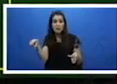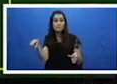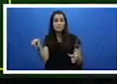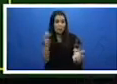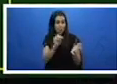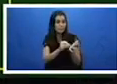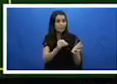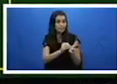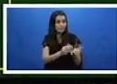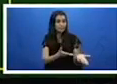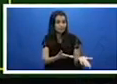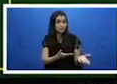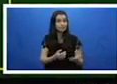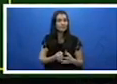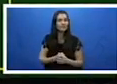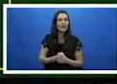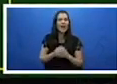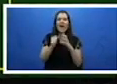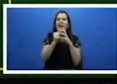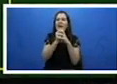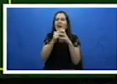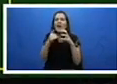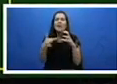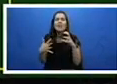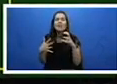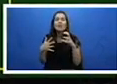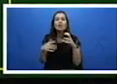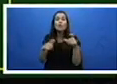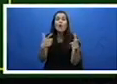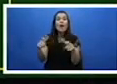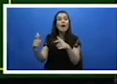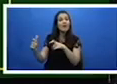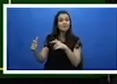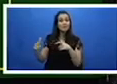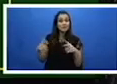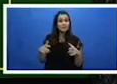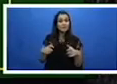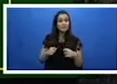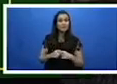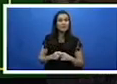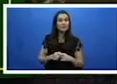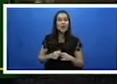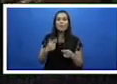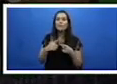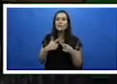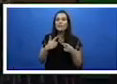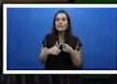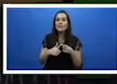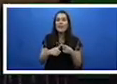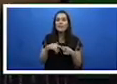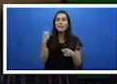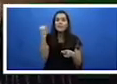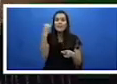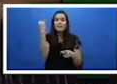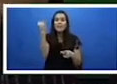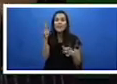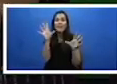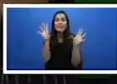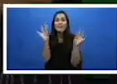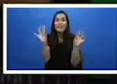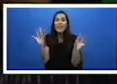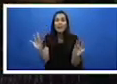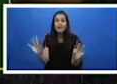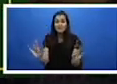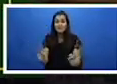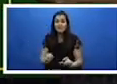as características do lugar, também é interessante você colocar. Por quê? Porque eu falo que todas essas informações,